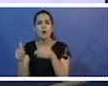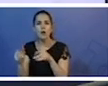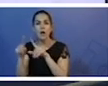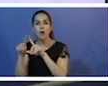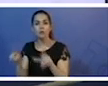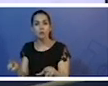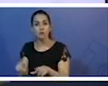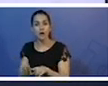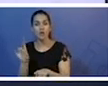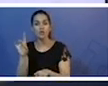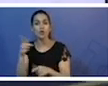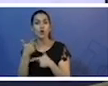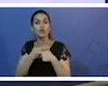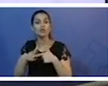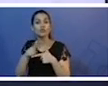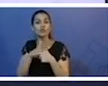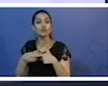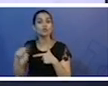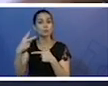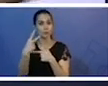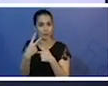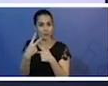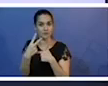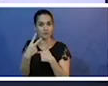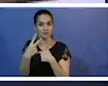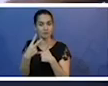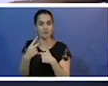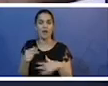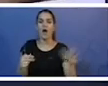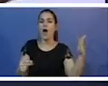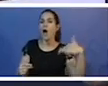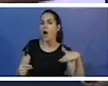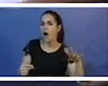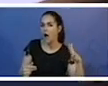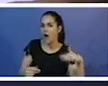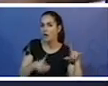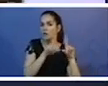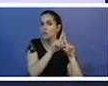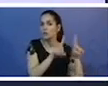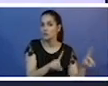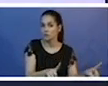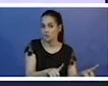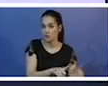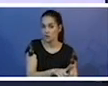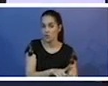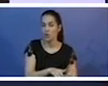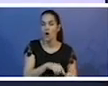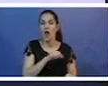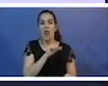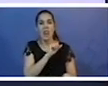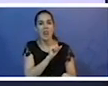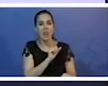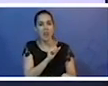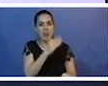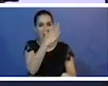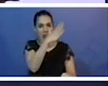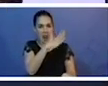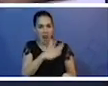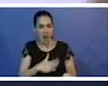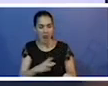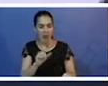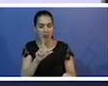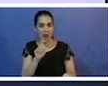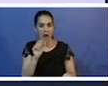dividir por 2. Portanto, a área do triângulo vai ser lado vezes a altura relativa a